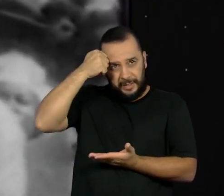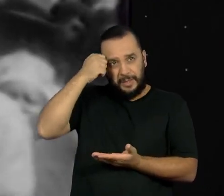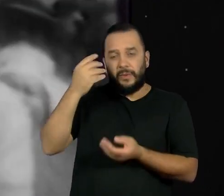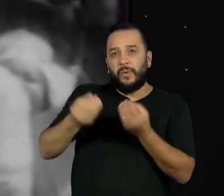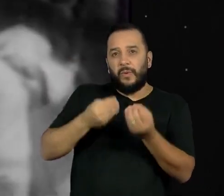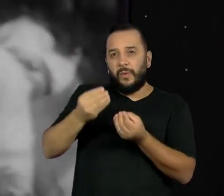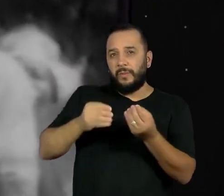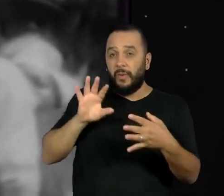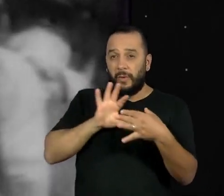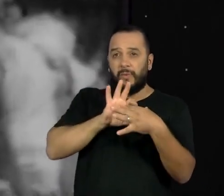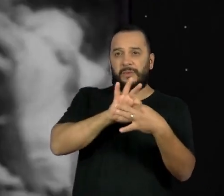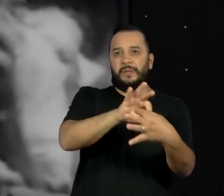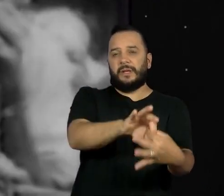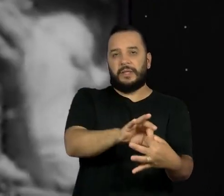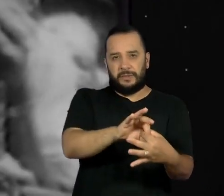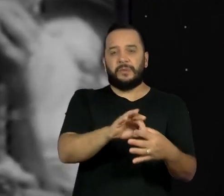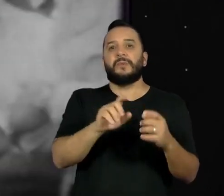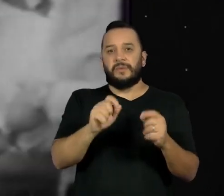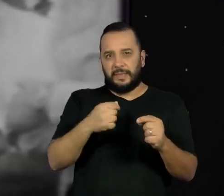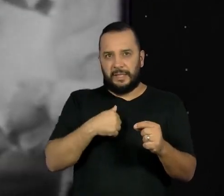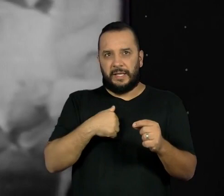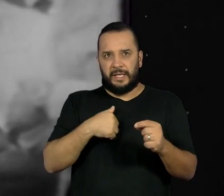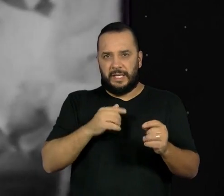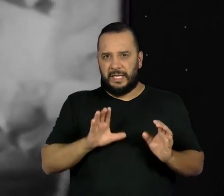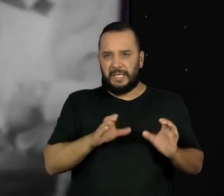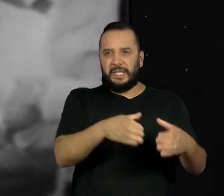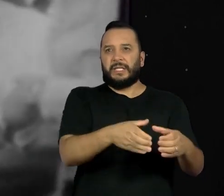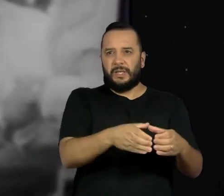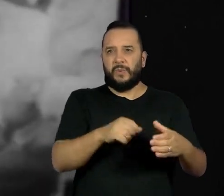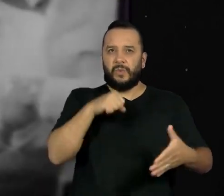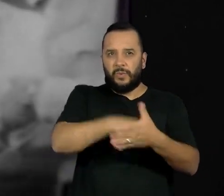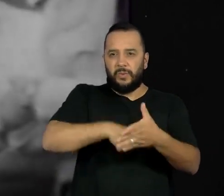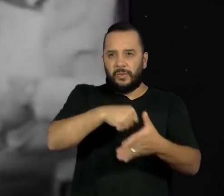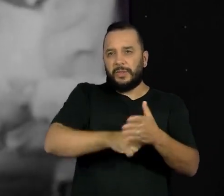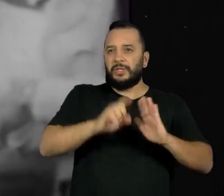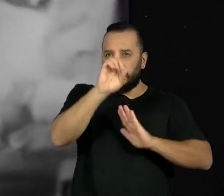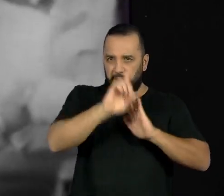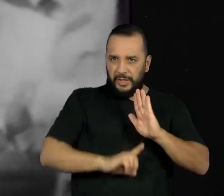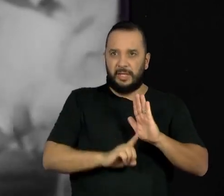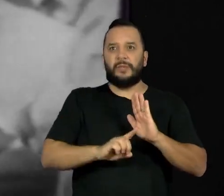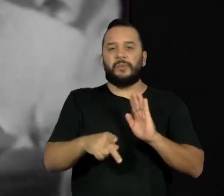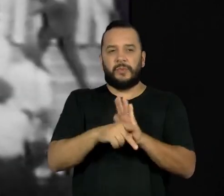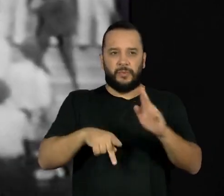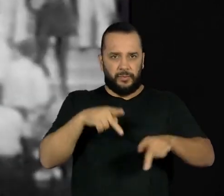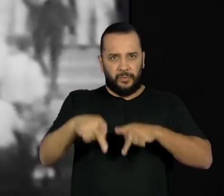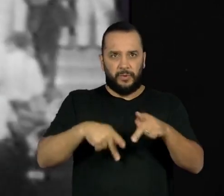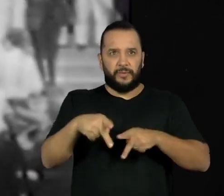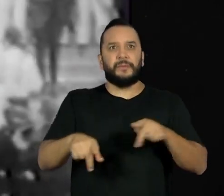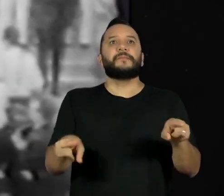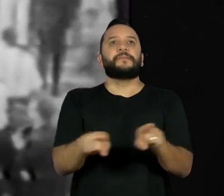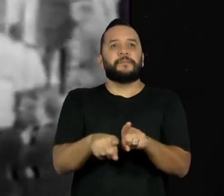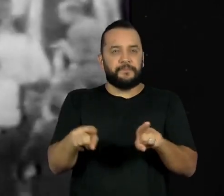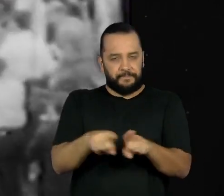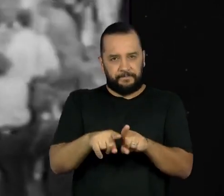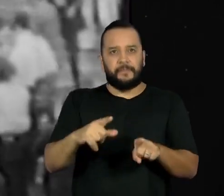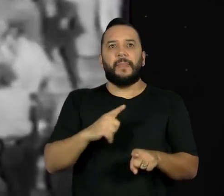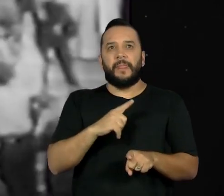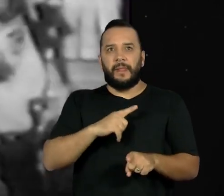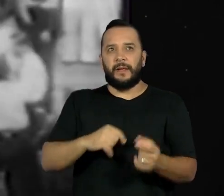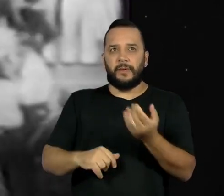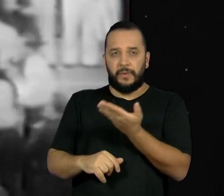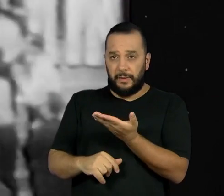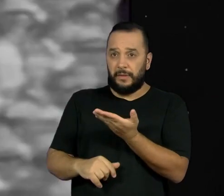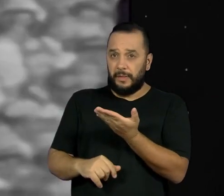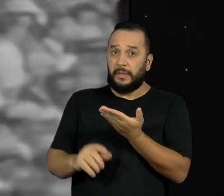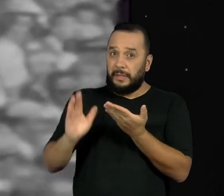luta do povo negro por direitos civis. E também, nesse momento, nós vamos ter uma hermenêutica, ou